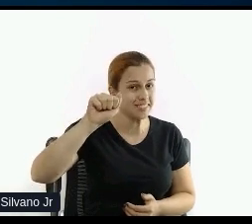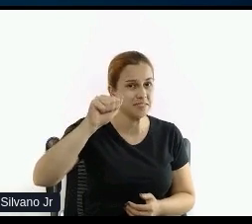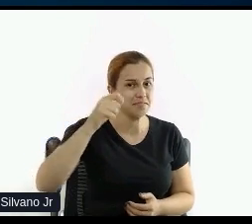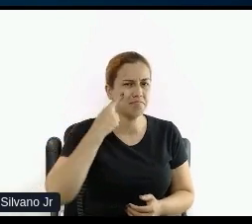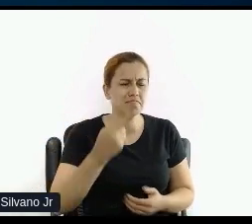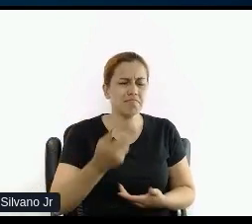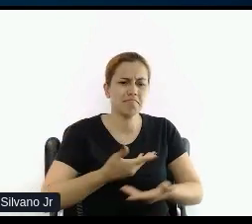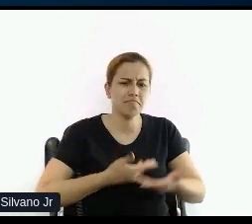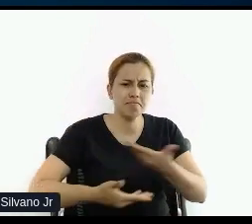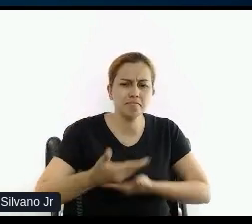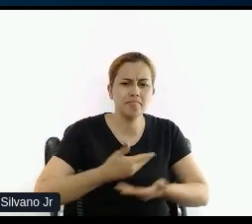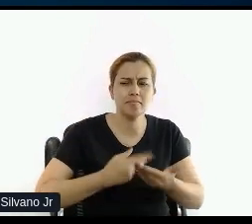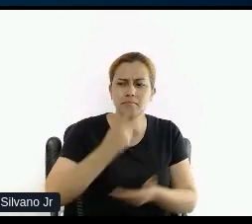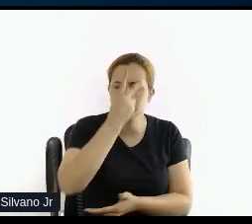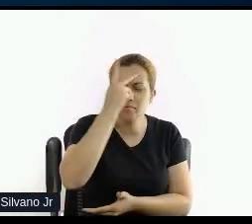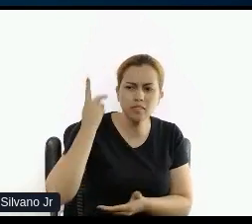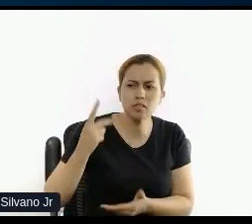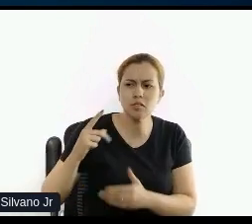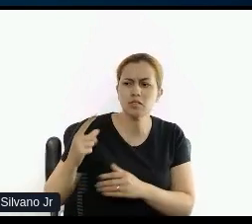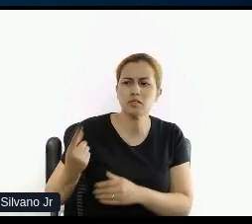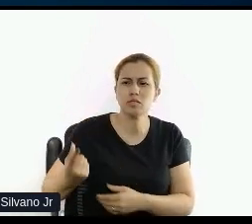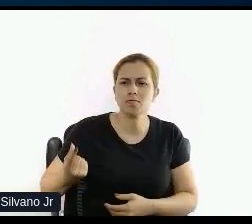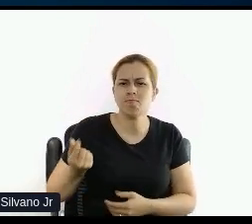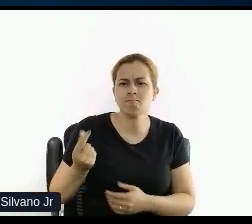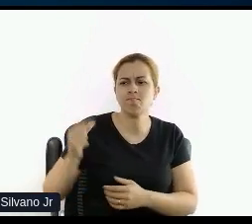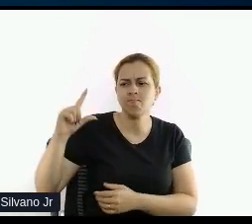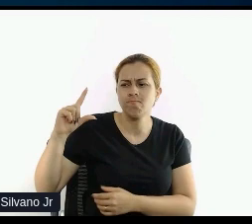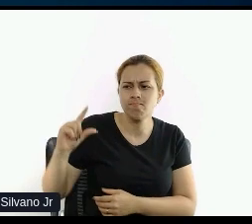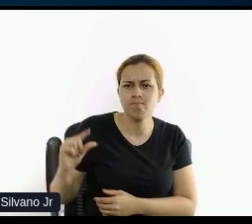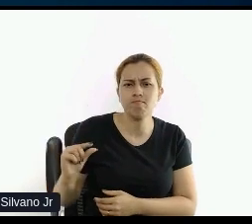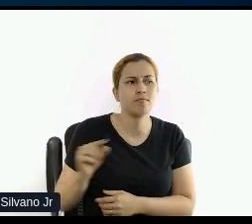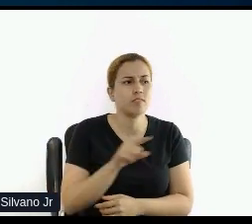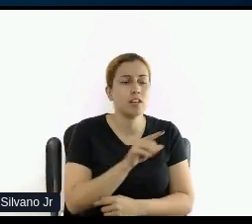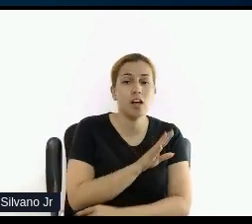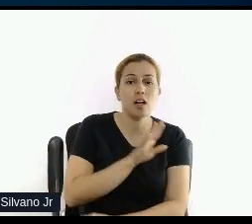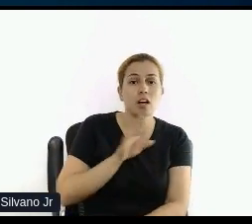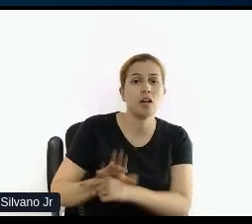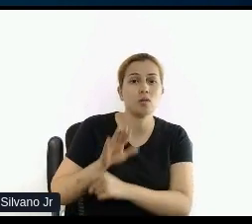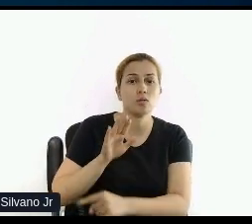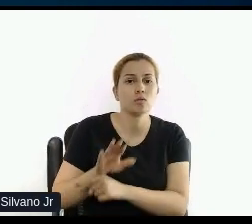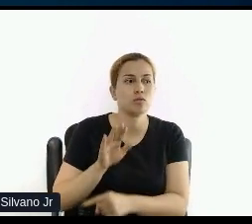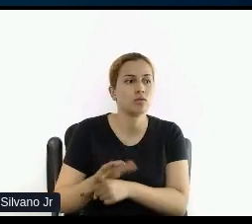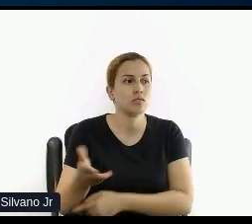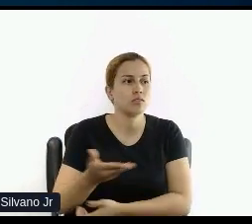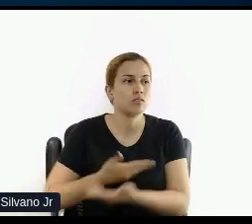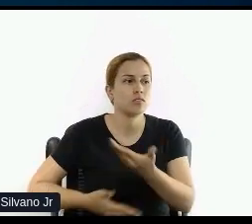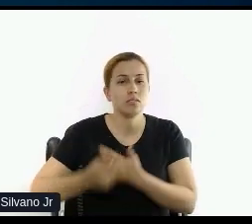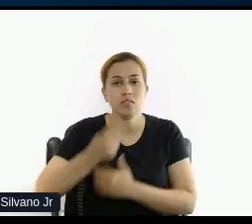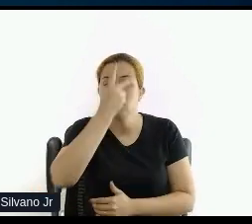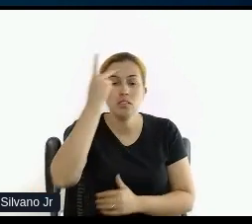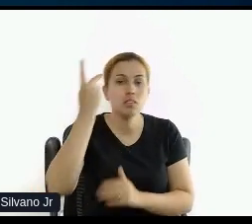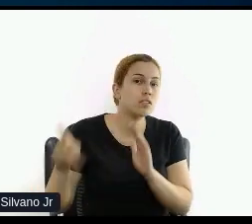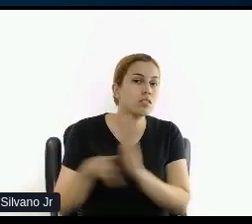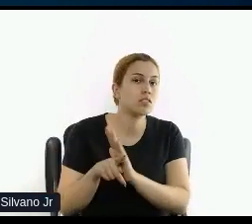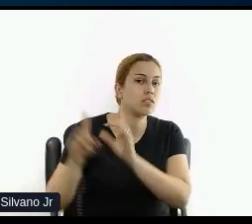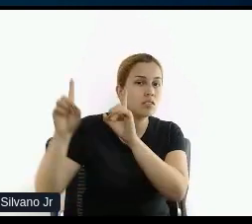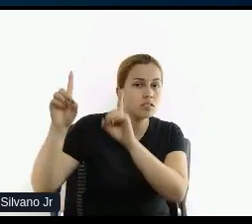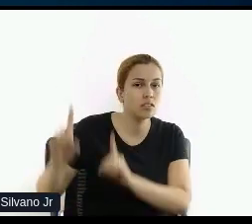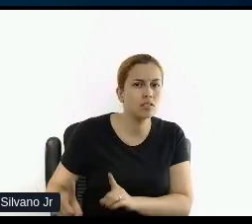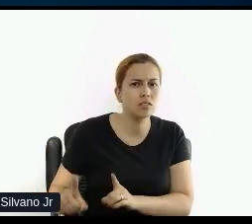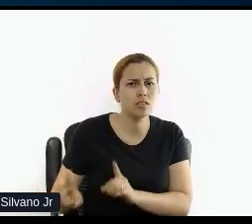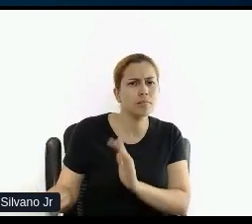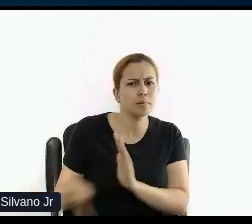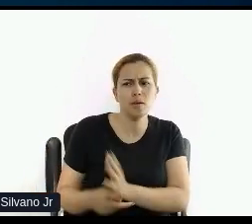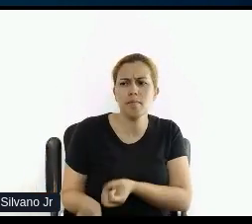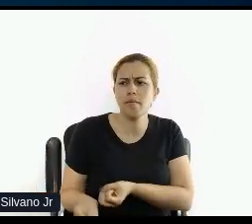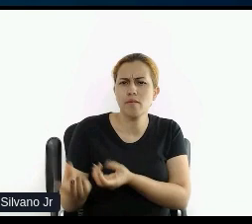baixa renda, e a gente tem o Catalisa, que é um programa específico para pessoas com deficiência, um programa de formação,